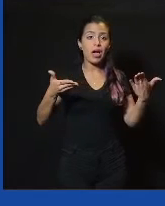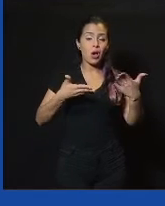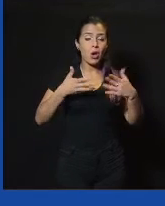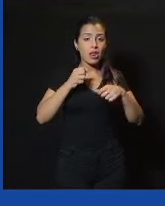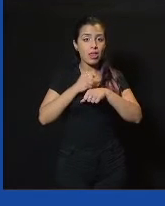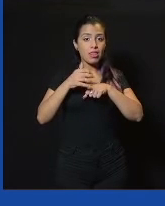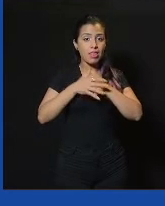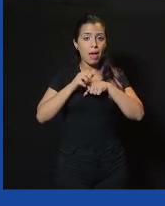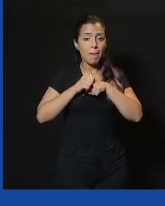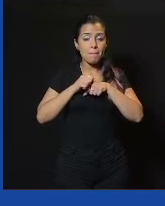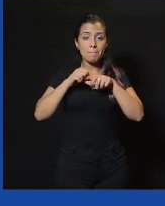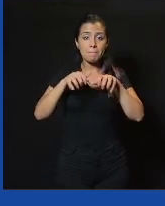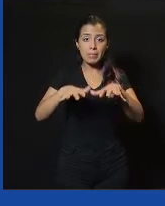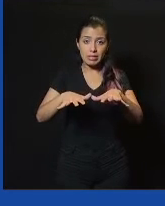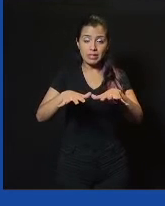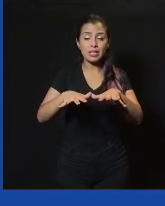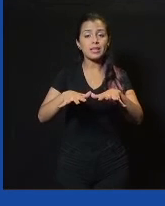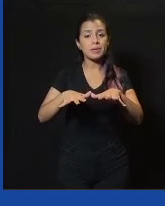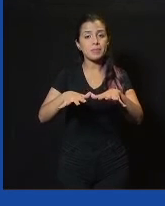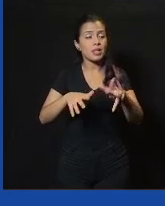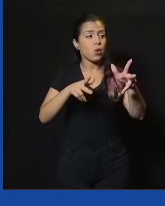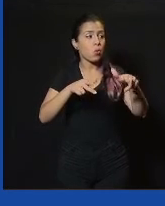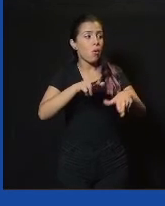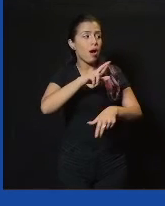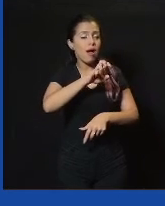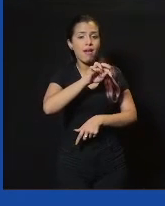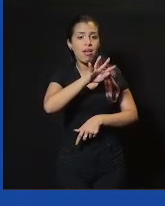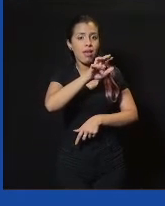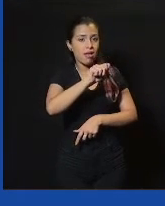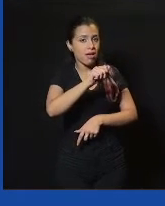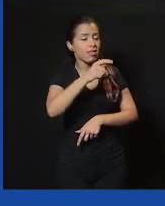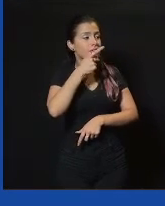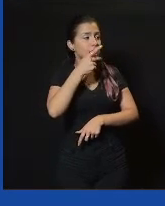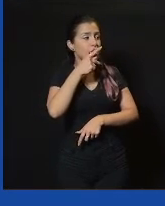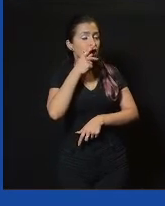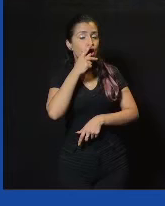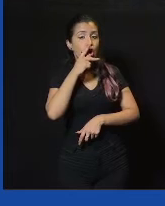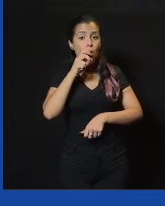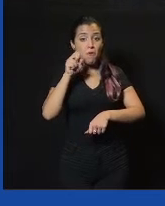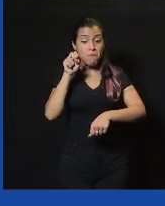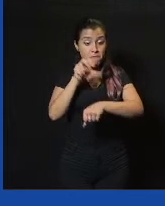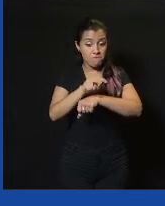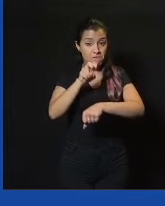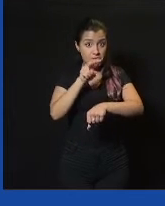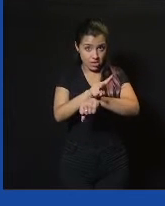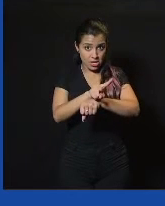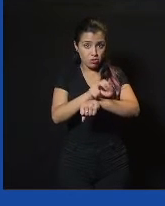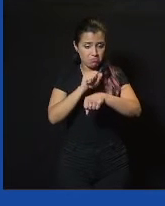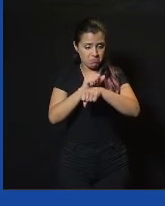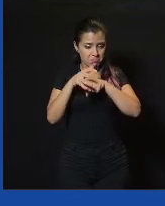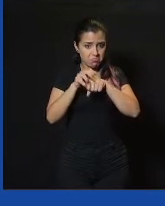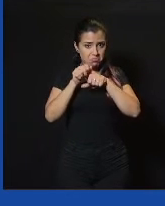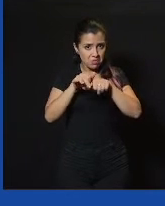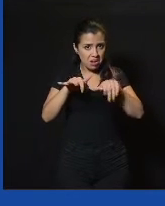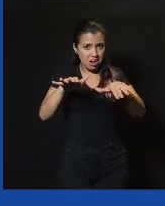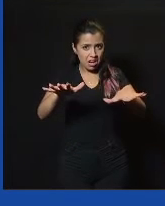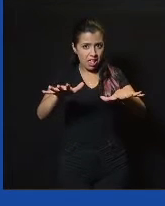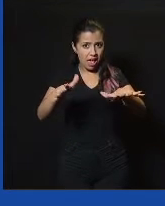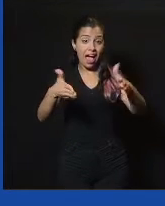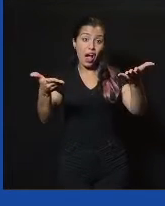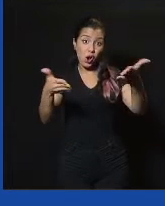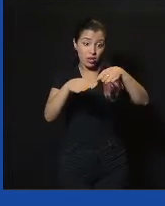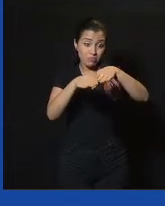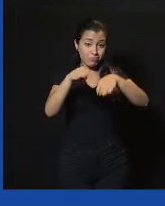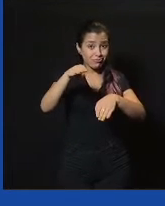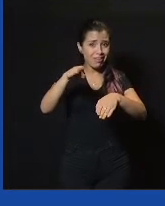né? Como a Renata disse, não foi o vírus que inventou a desigualdade, ele só deu ares trágicos